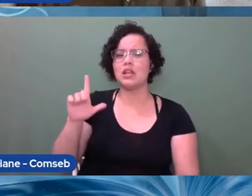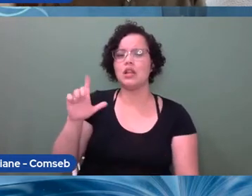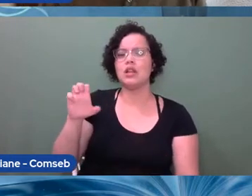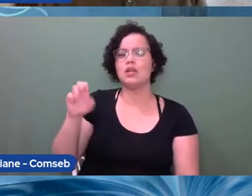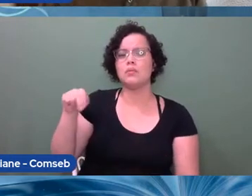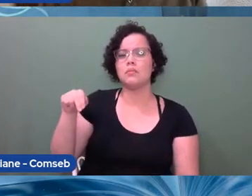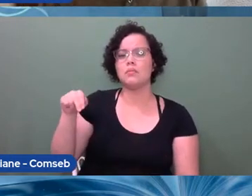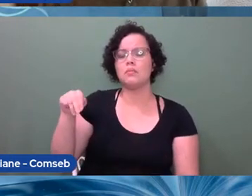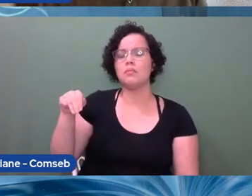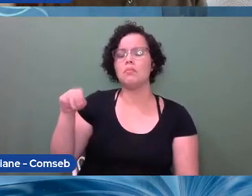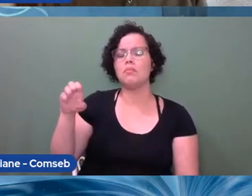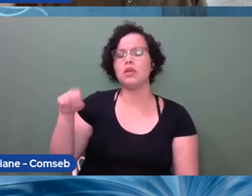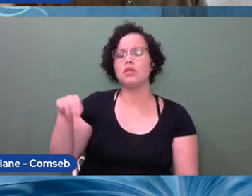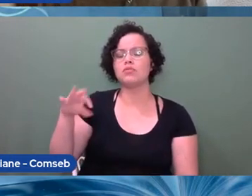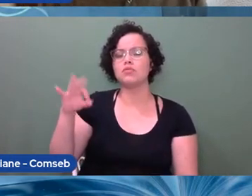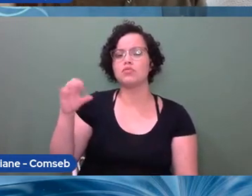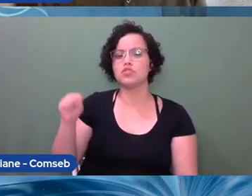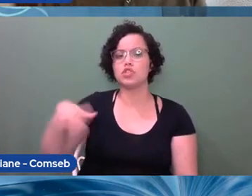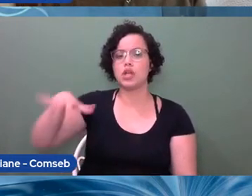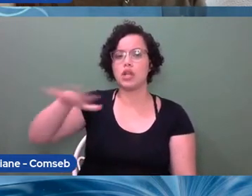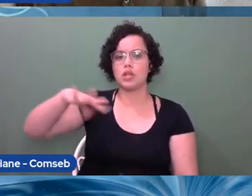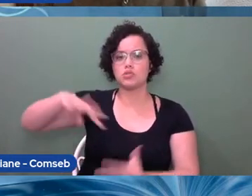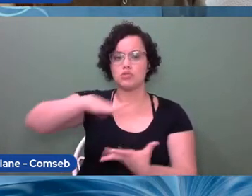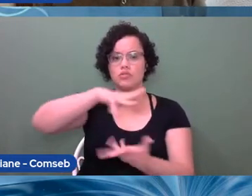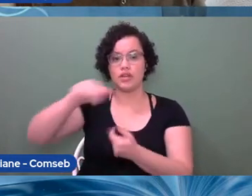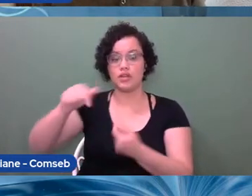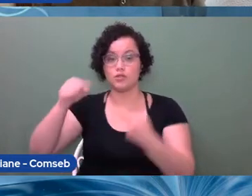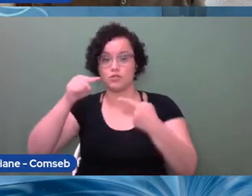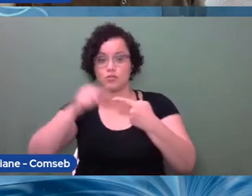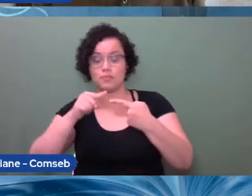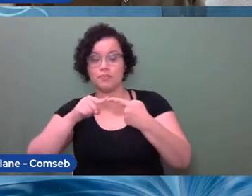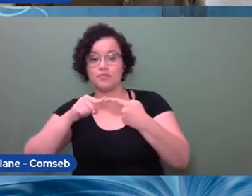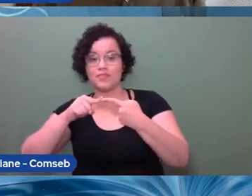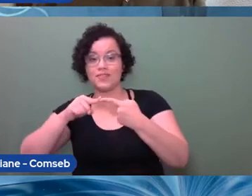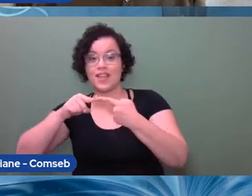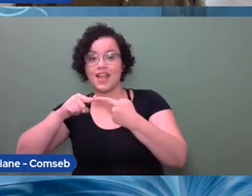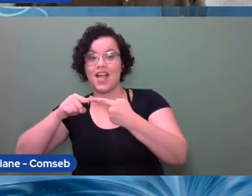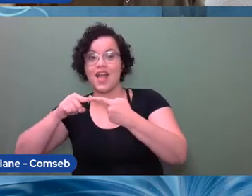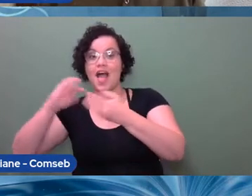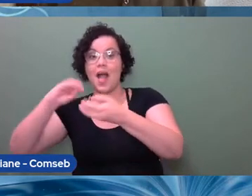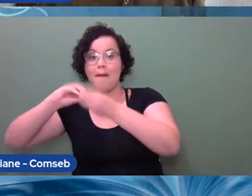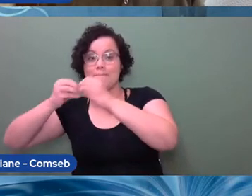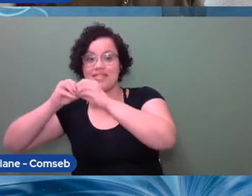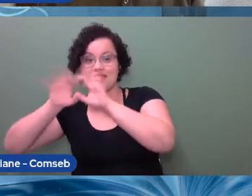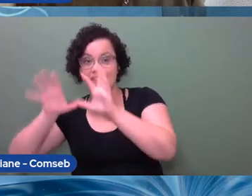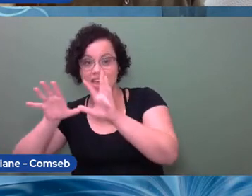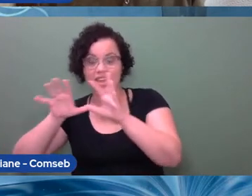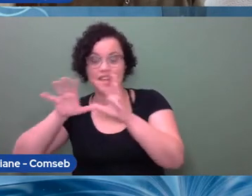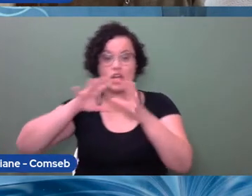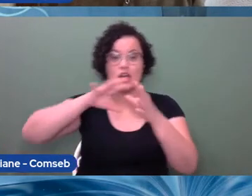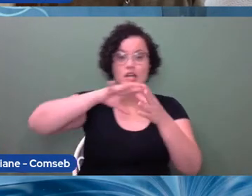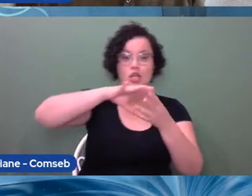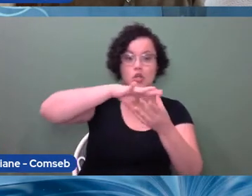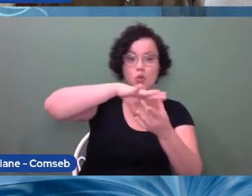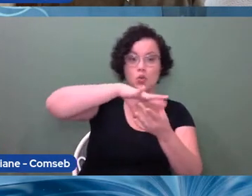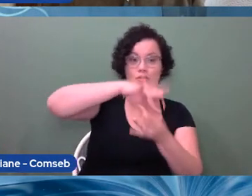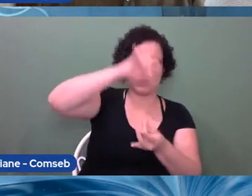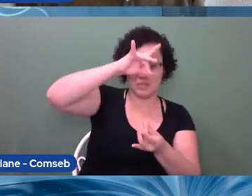essa conclusão, a matéria e o Espírito. Então, José Alberto, eu vou pedir para você comentar,